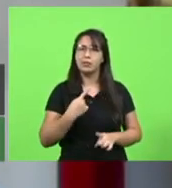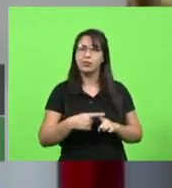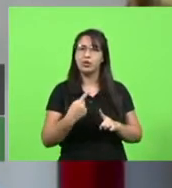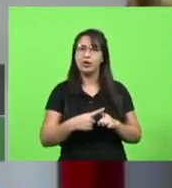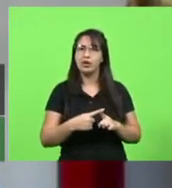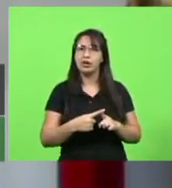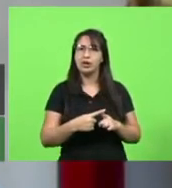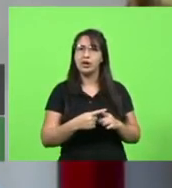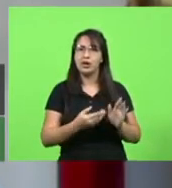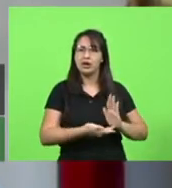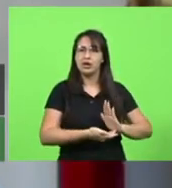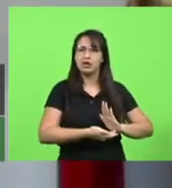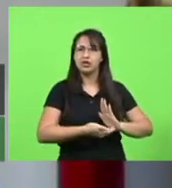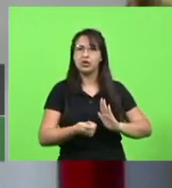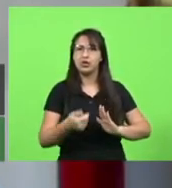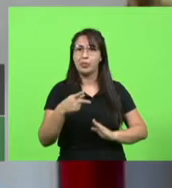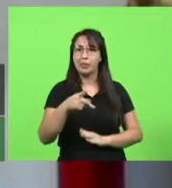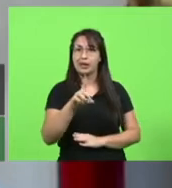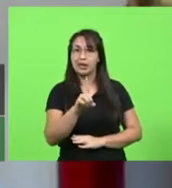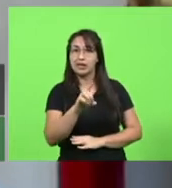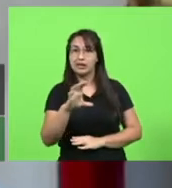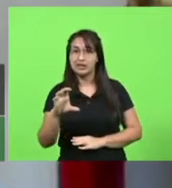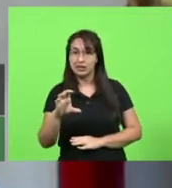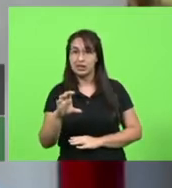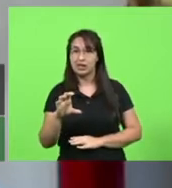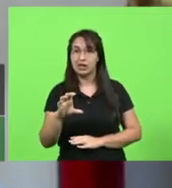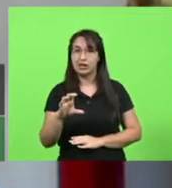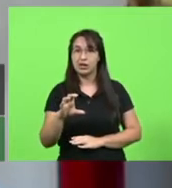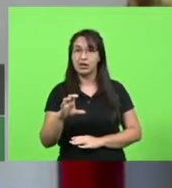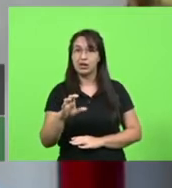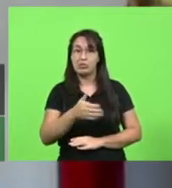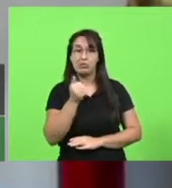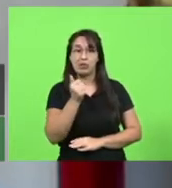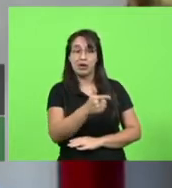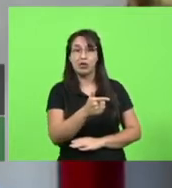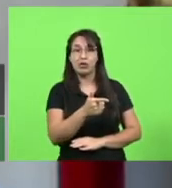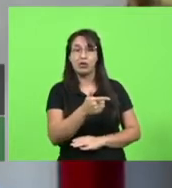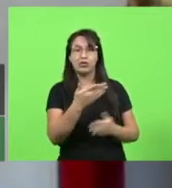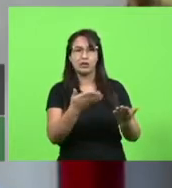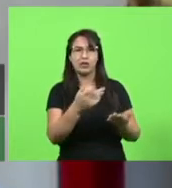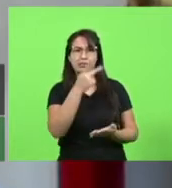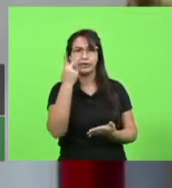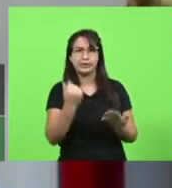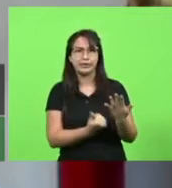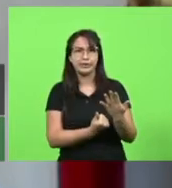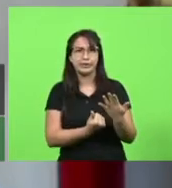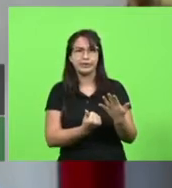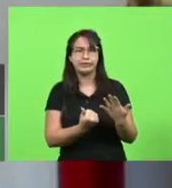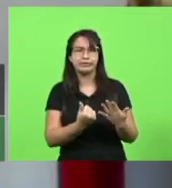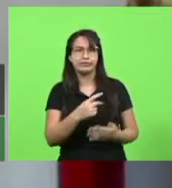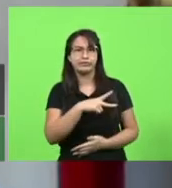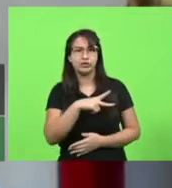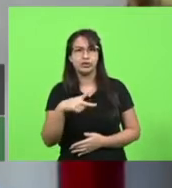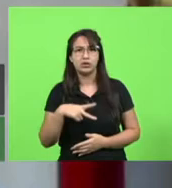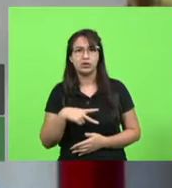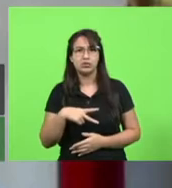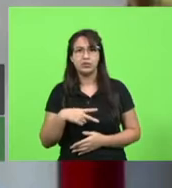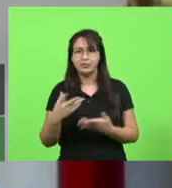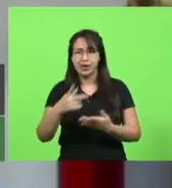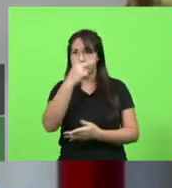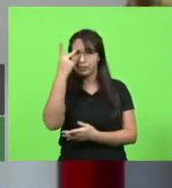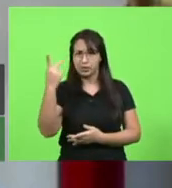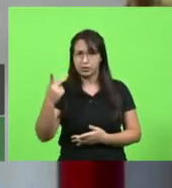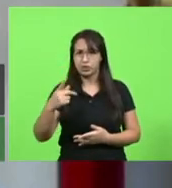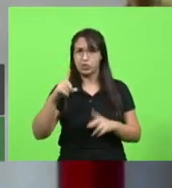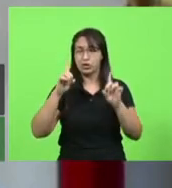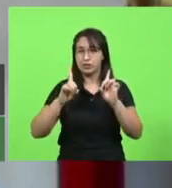em detrimento a um critério de saúde, que é a questão de ter acesso. Ou seja, nem todas as pessoas com deficiência